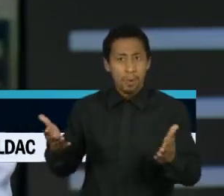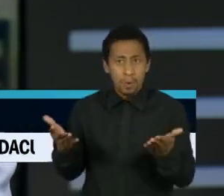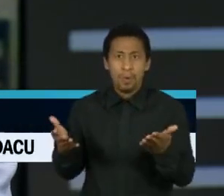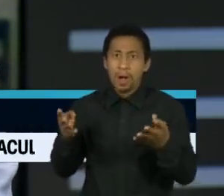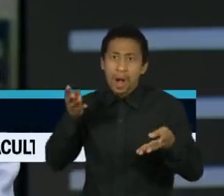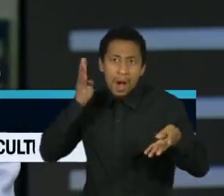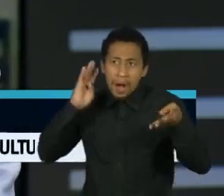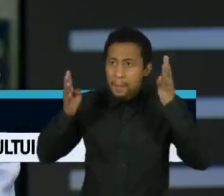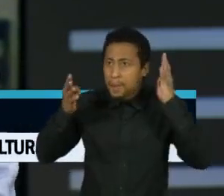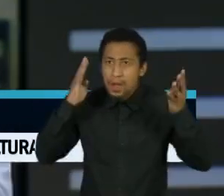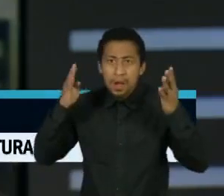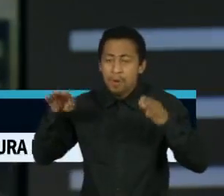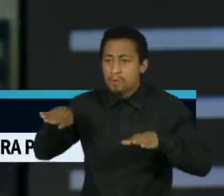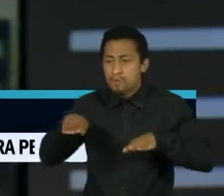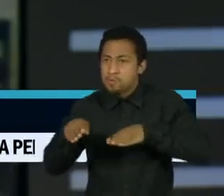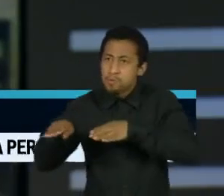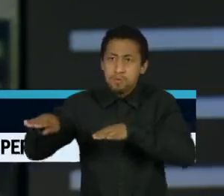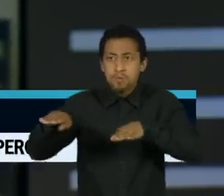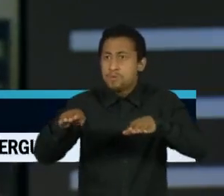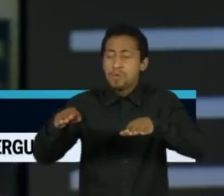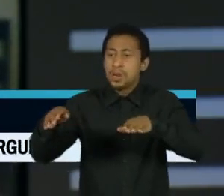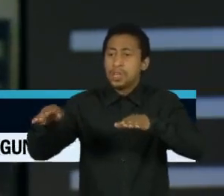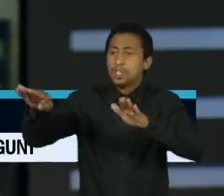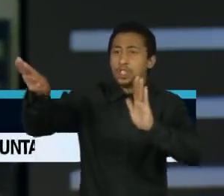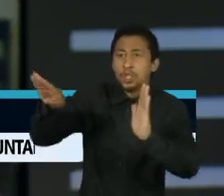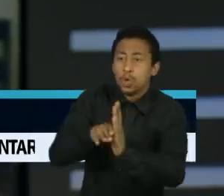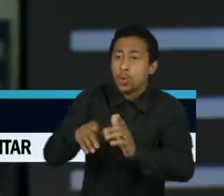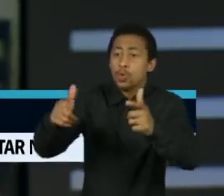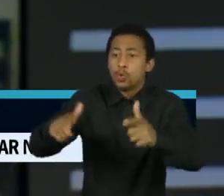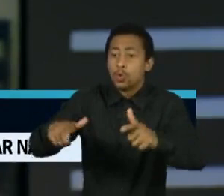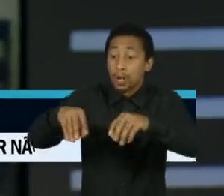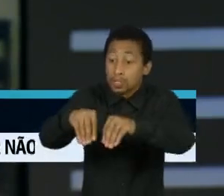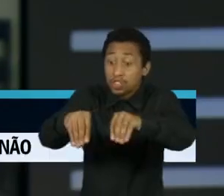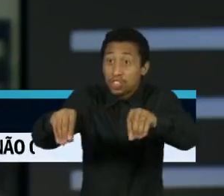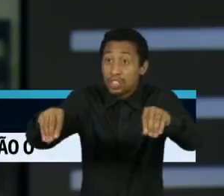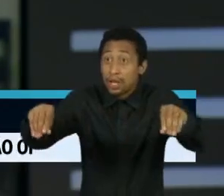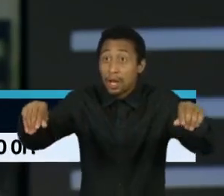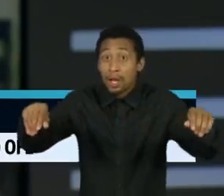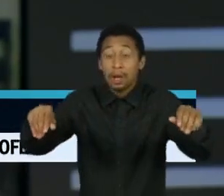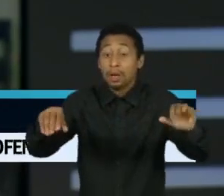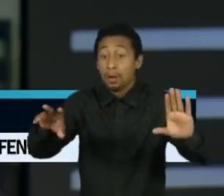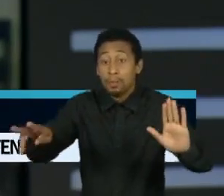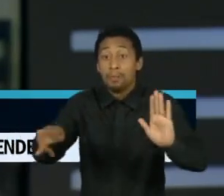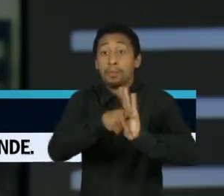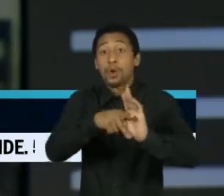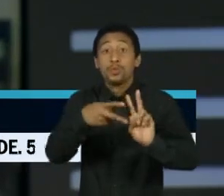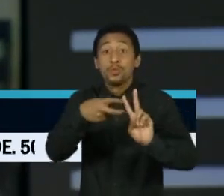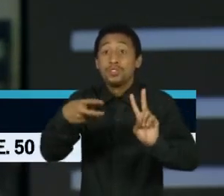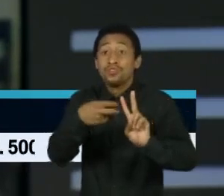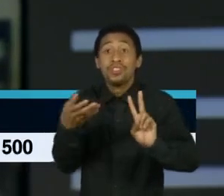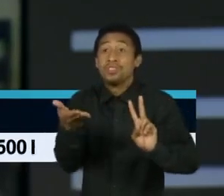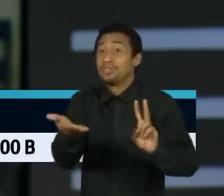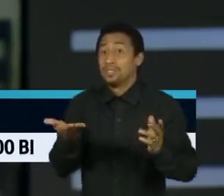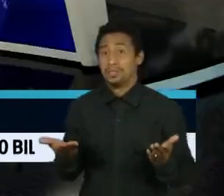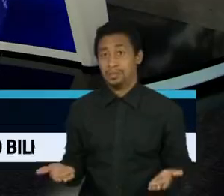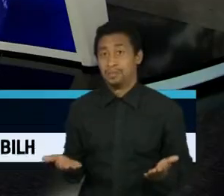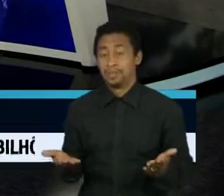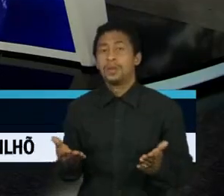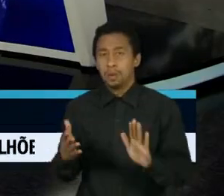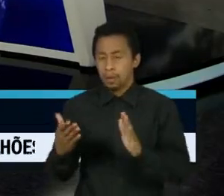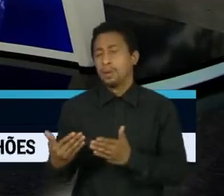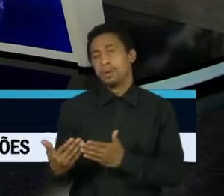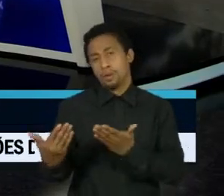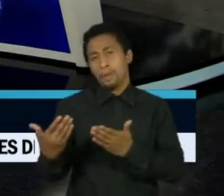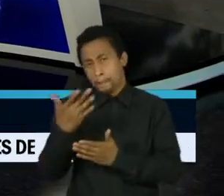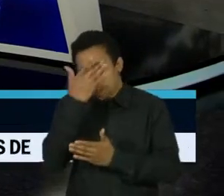num lugar de terras de pessoas que nem foram contactadas, né, são para um antropólogo é muito importante, ali tem um